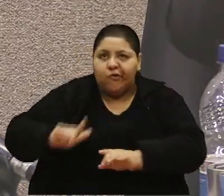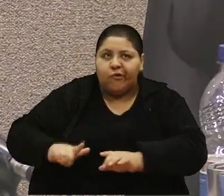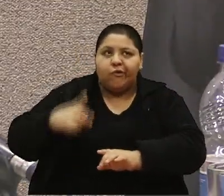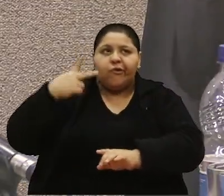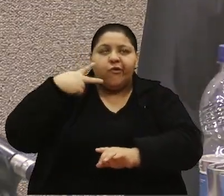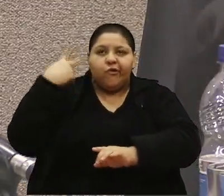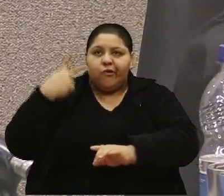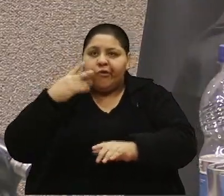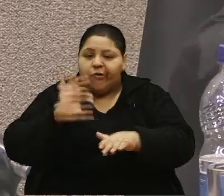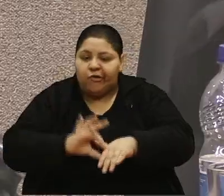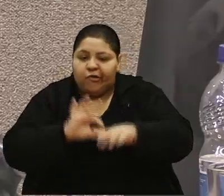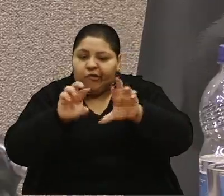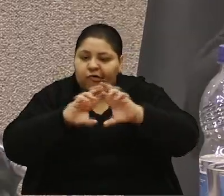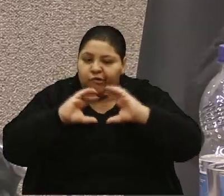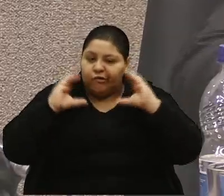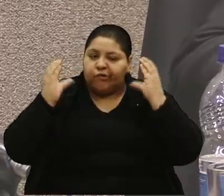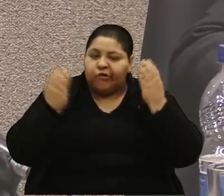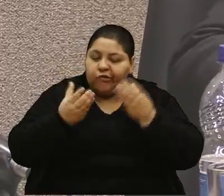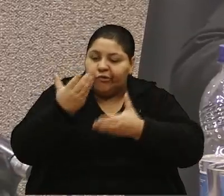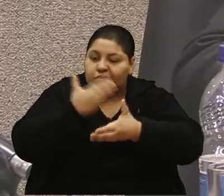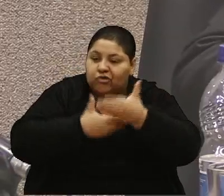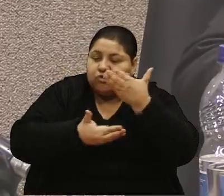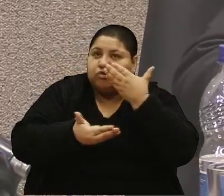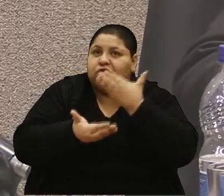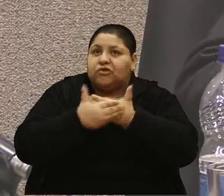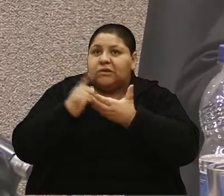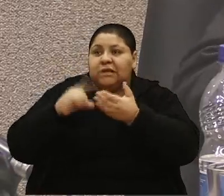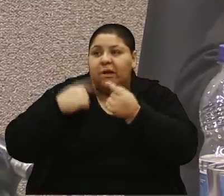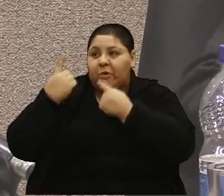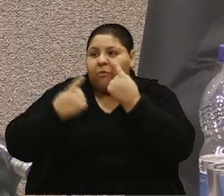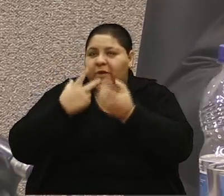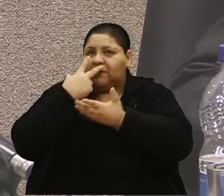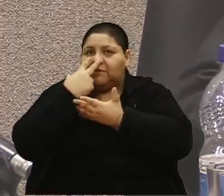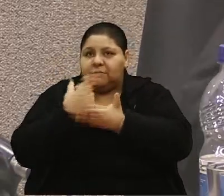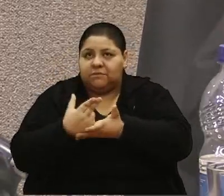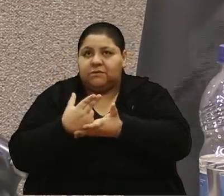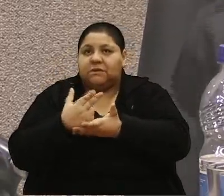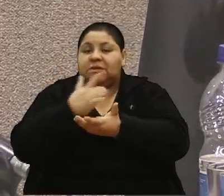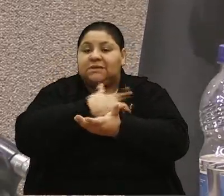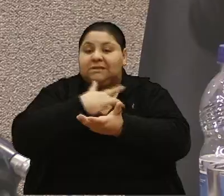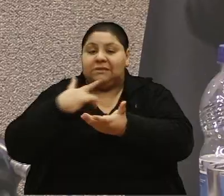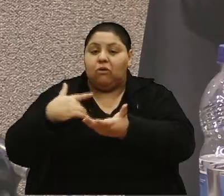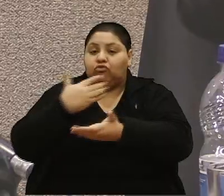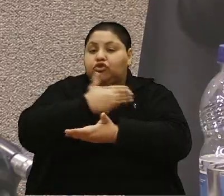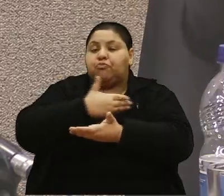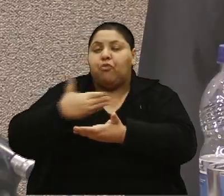vereadores, lideranças comunitárias, todos têm que ter a mesma preocupação. É saúde pública. Então,